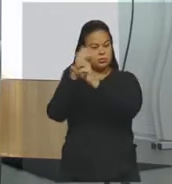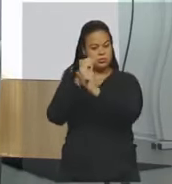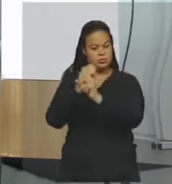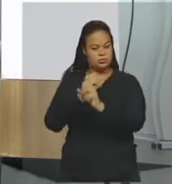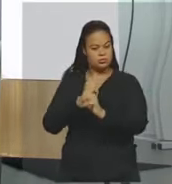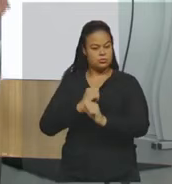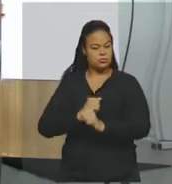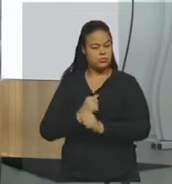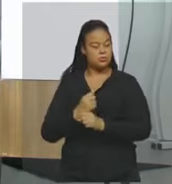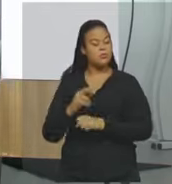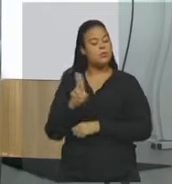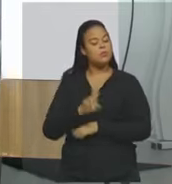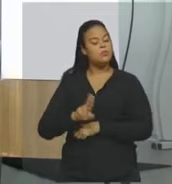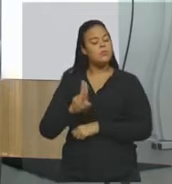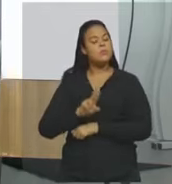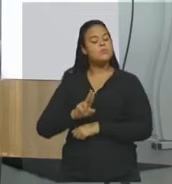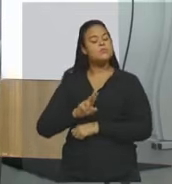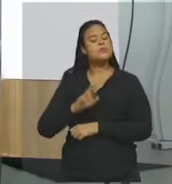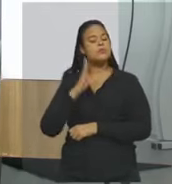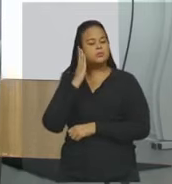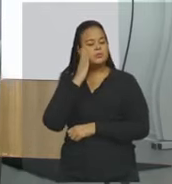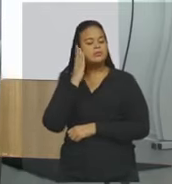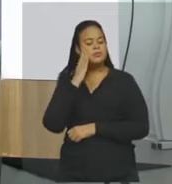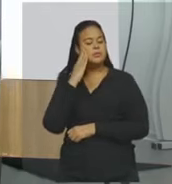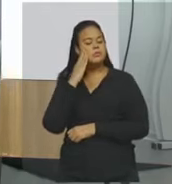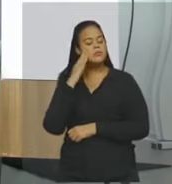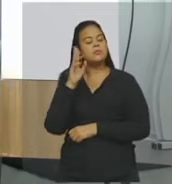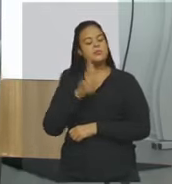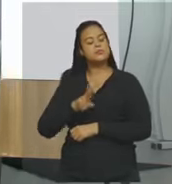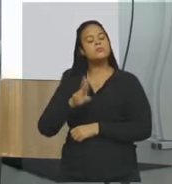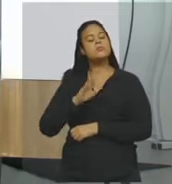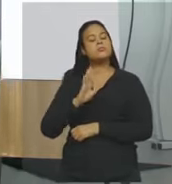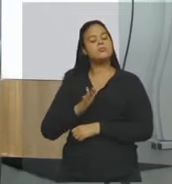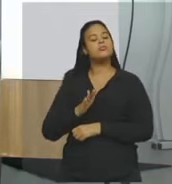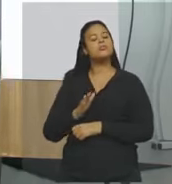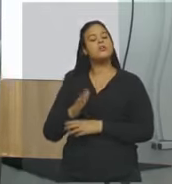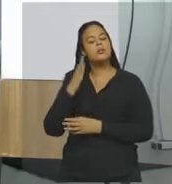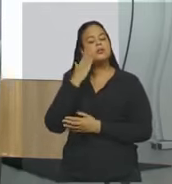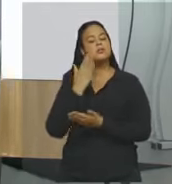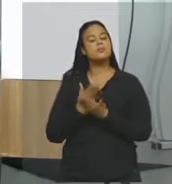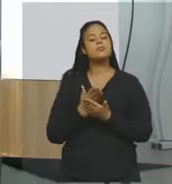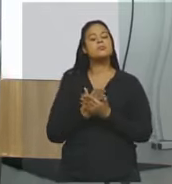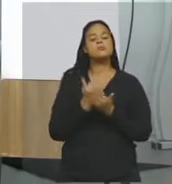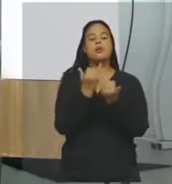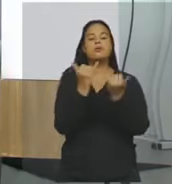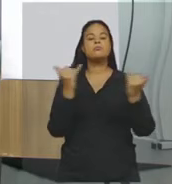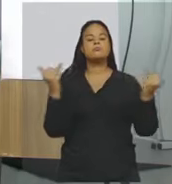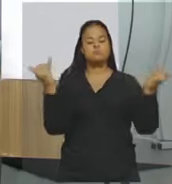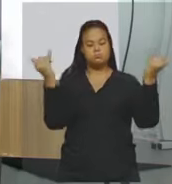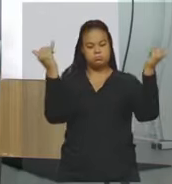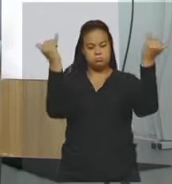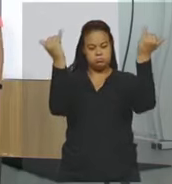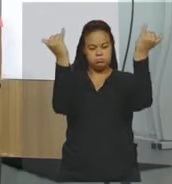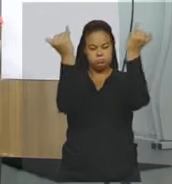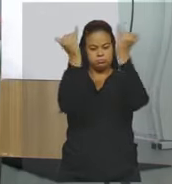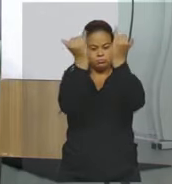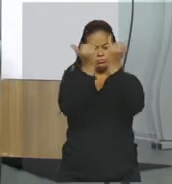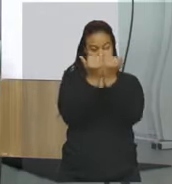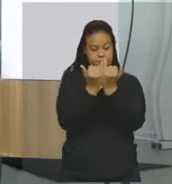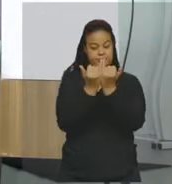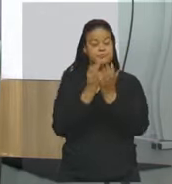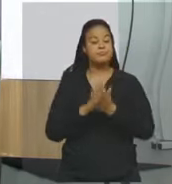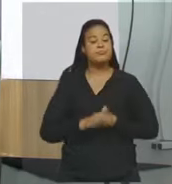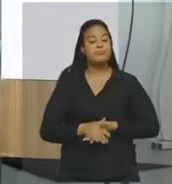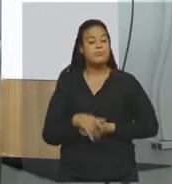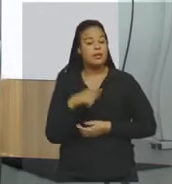usando as variáveis que nós já estamos habituados a utilizar no estudo dos circuitos elétricos. Então nós temos aqui